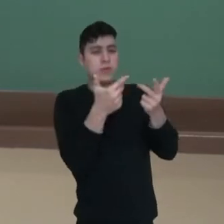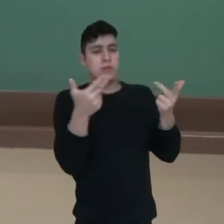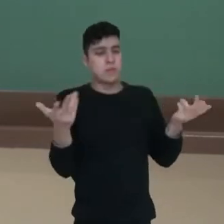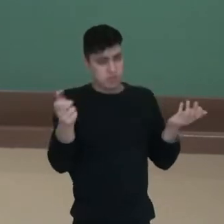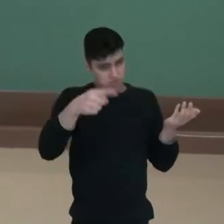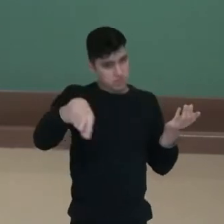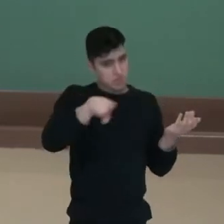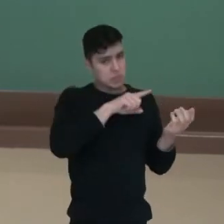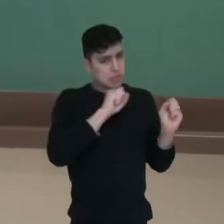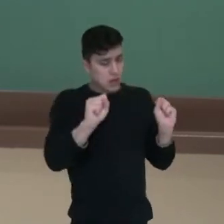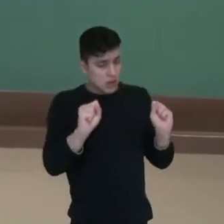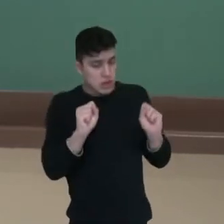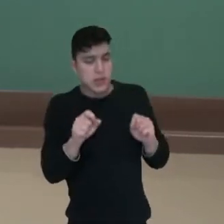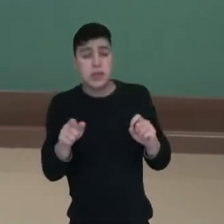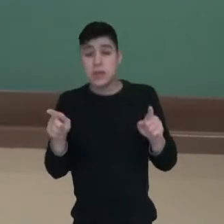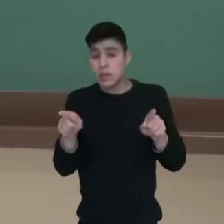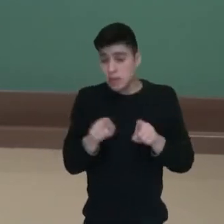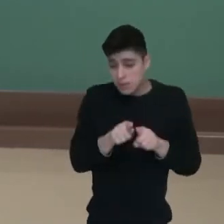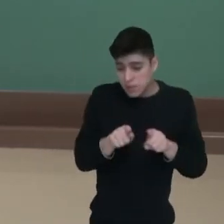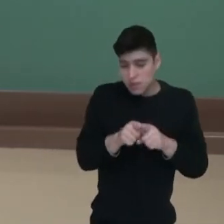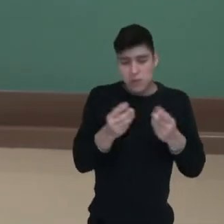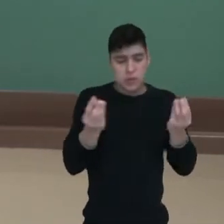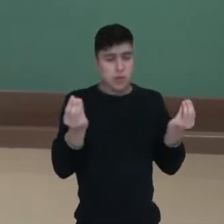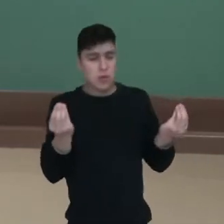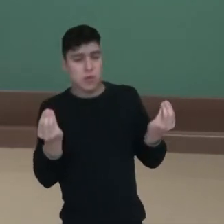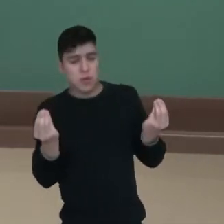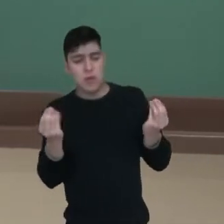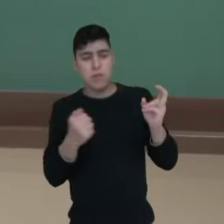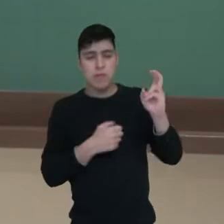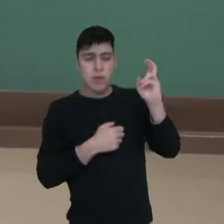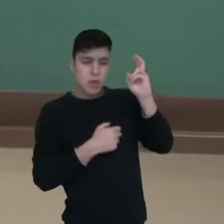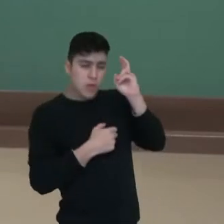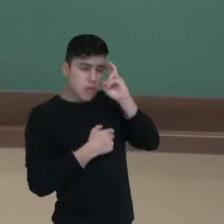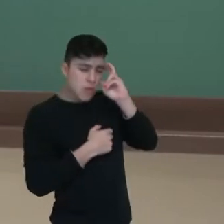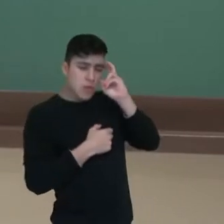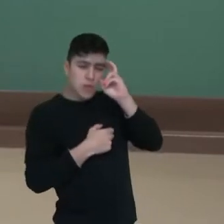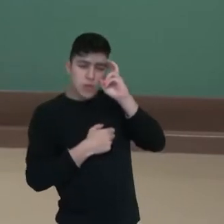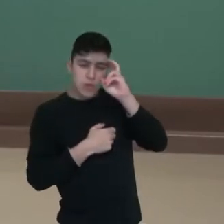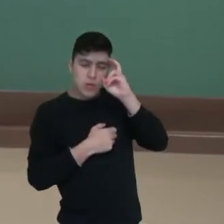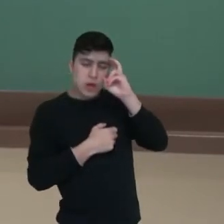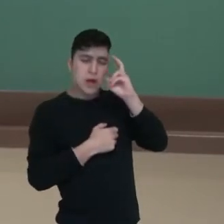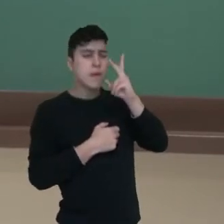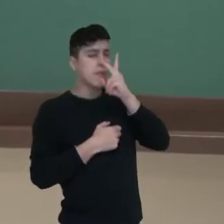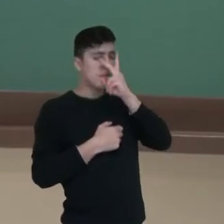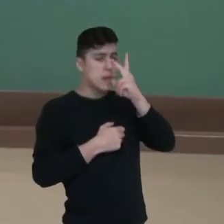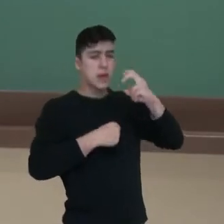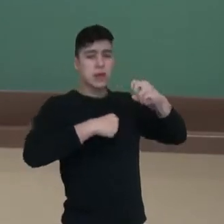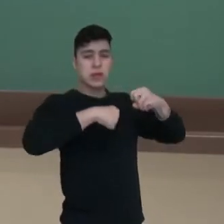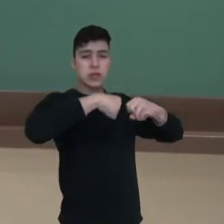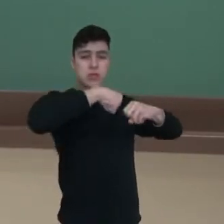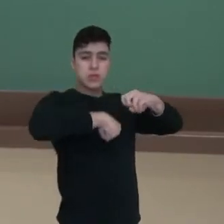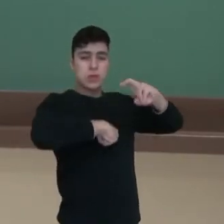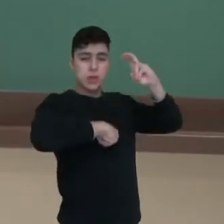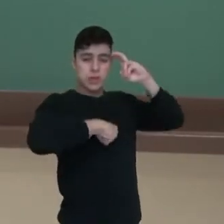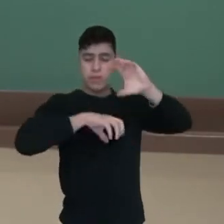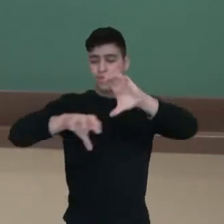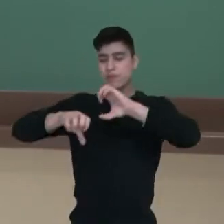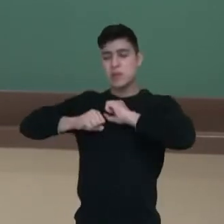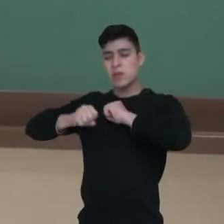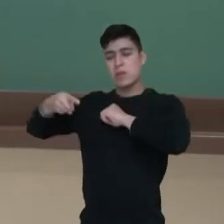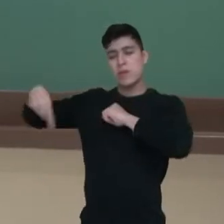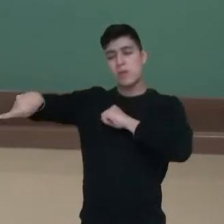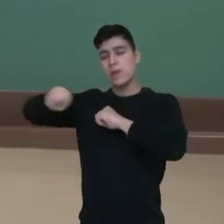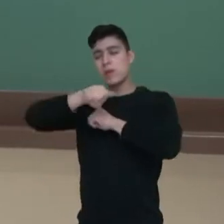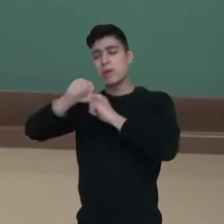tá? A respeito da apropriação da cultura pela indústria cultural. E agora